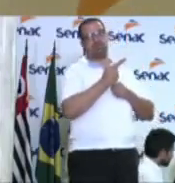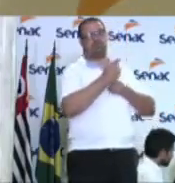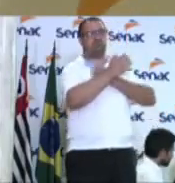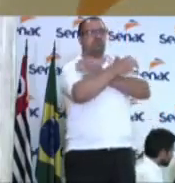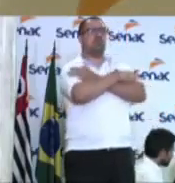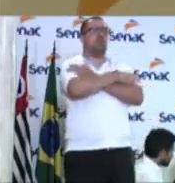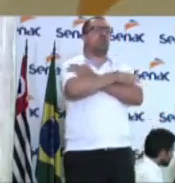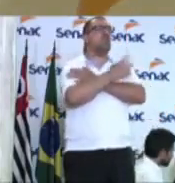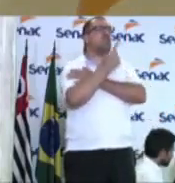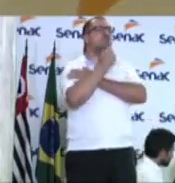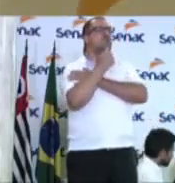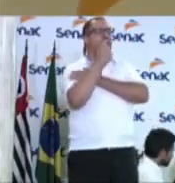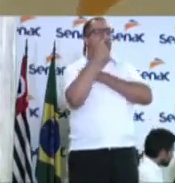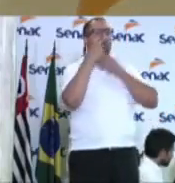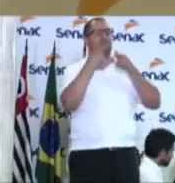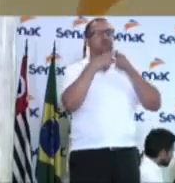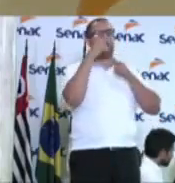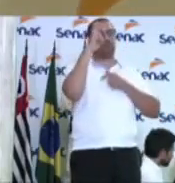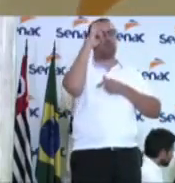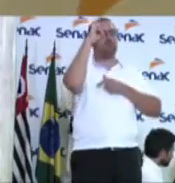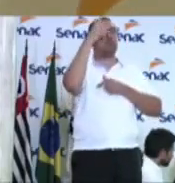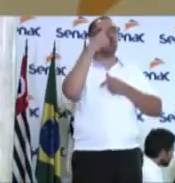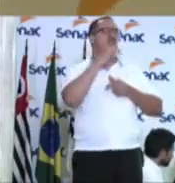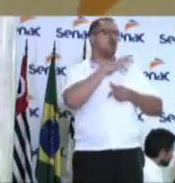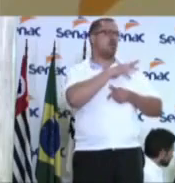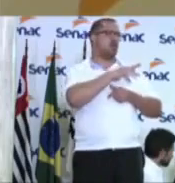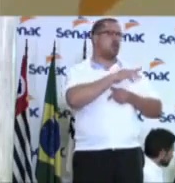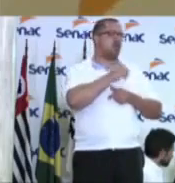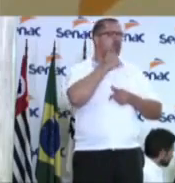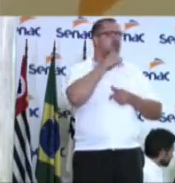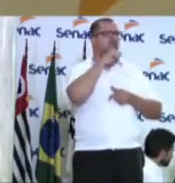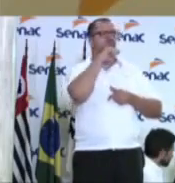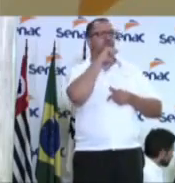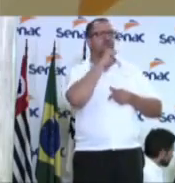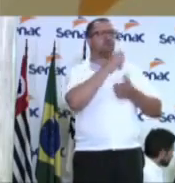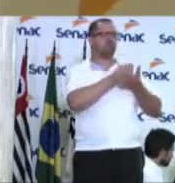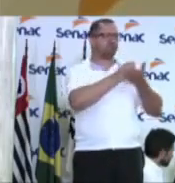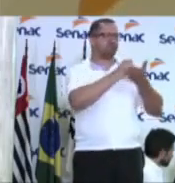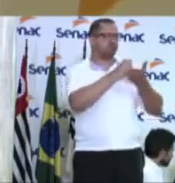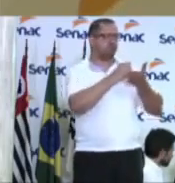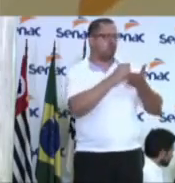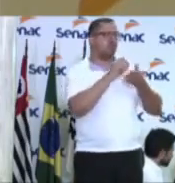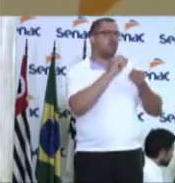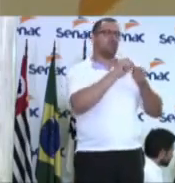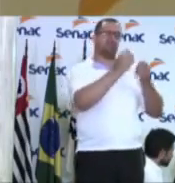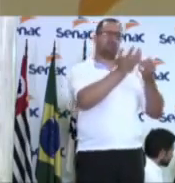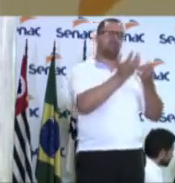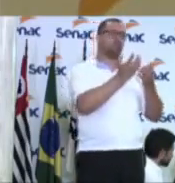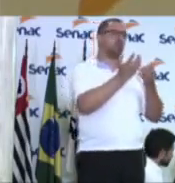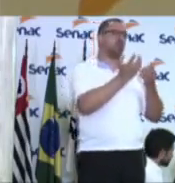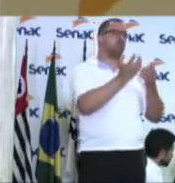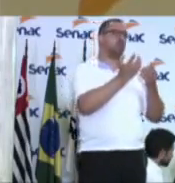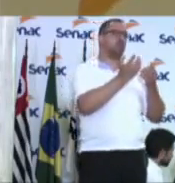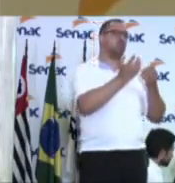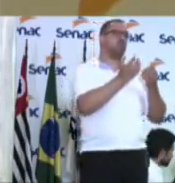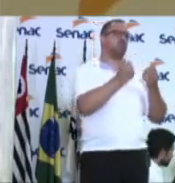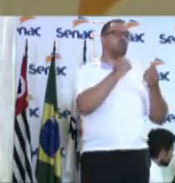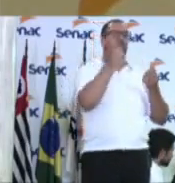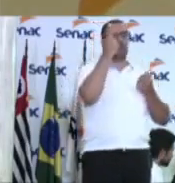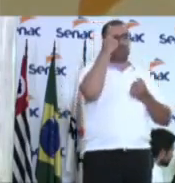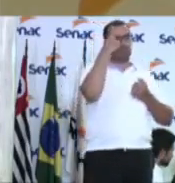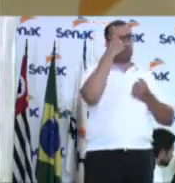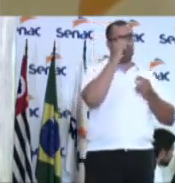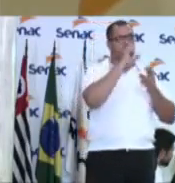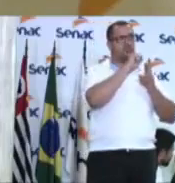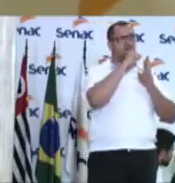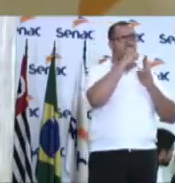abraçam, eu sou um puta, você é um gênio, eu te amo, minha mãe te ama, me beija, me autografa, faz o que você quiser. E ele falou, quando eu descobri as redes